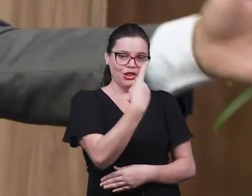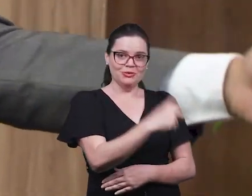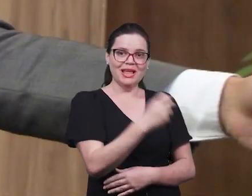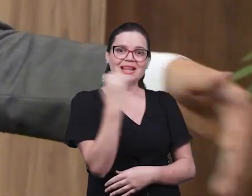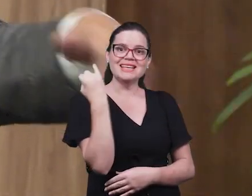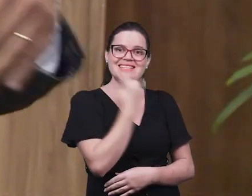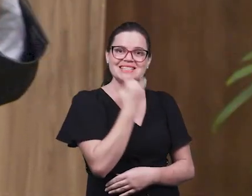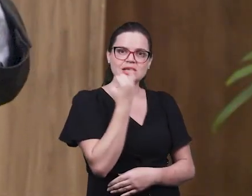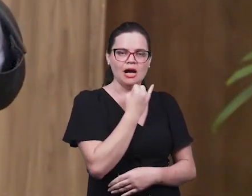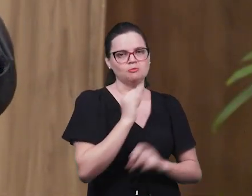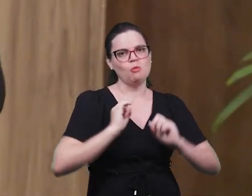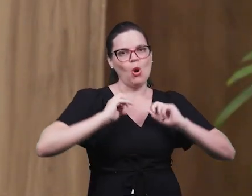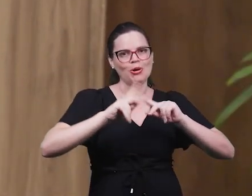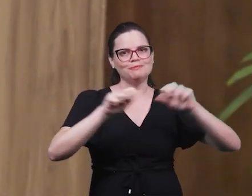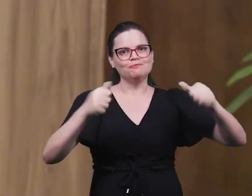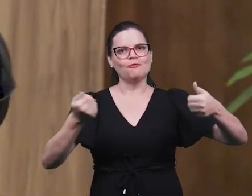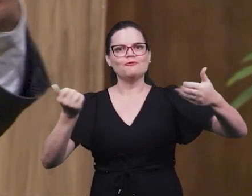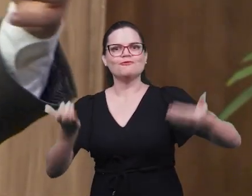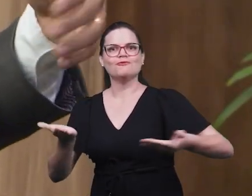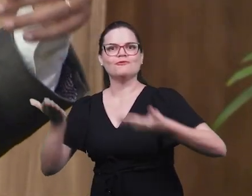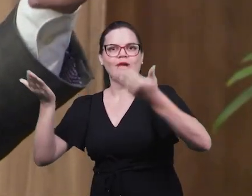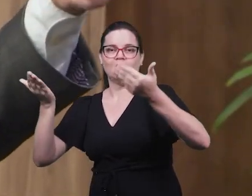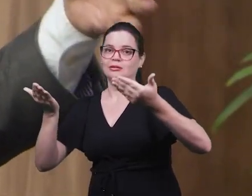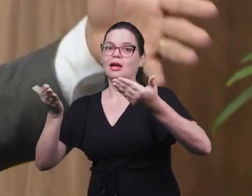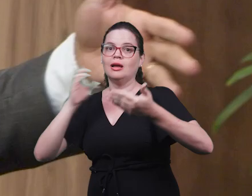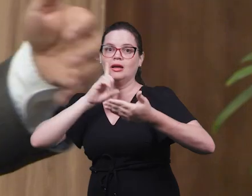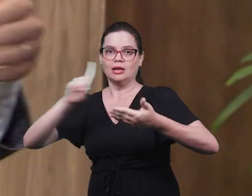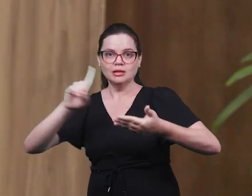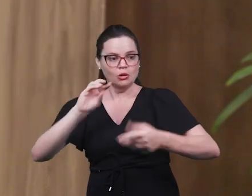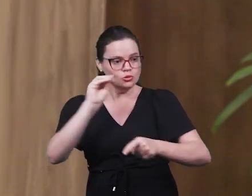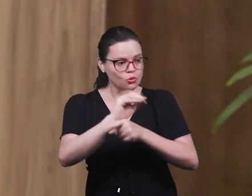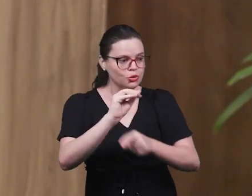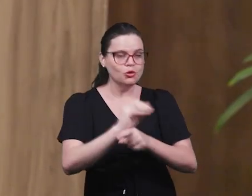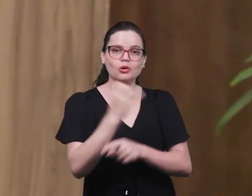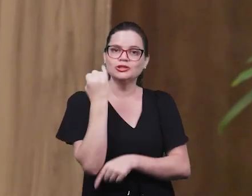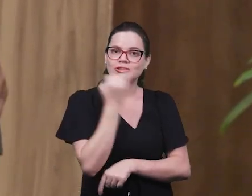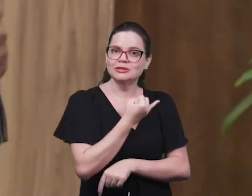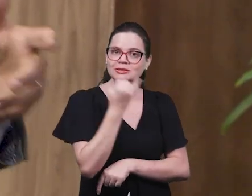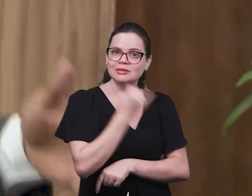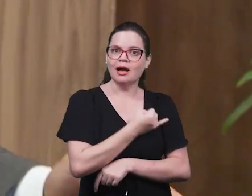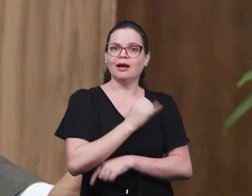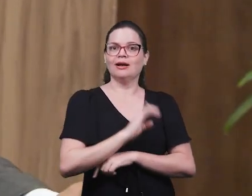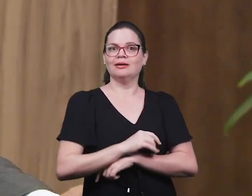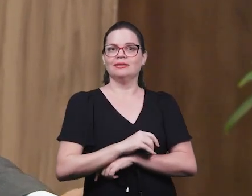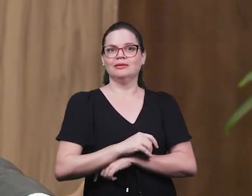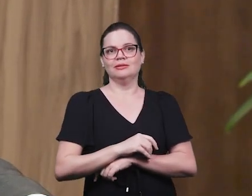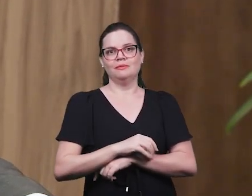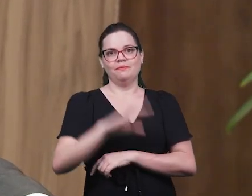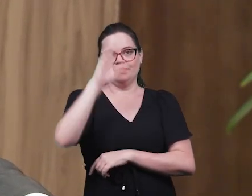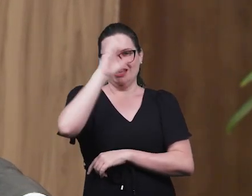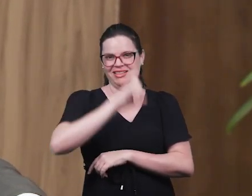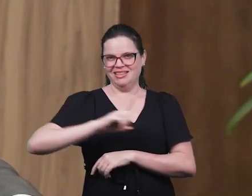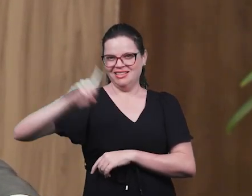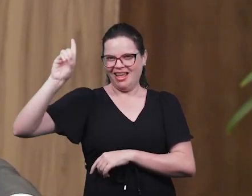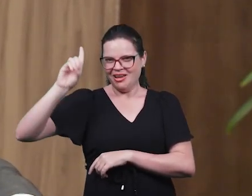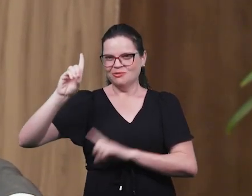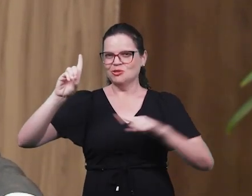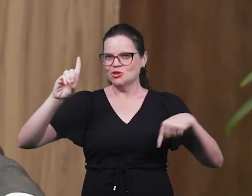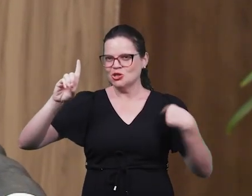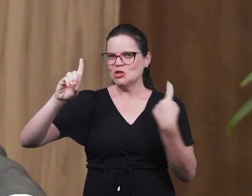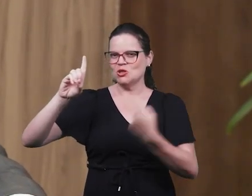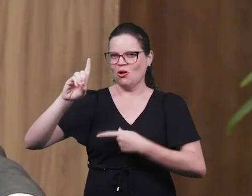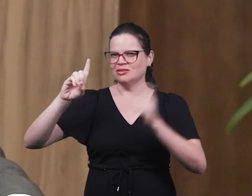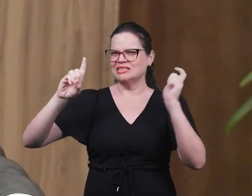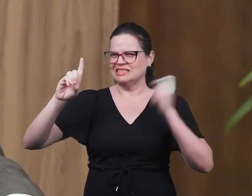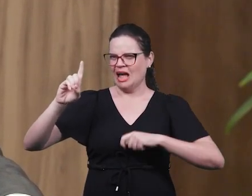Deus poupou Isaac, muitos servos renunciaram ao mundo por amar a Deus, Deus tem muitos motivos para ser amado. E nós devemos